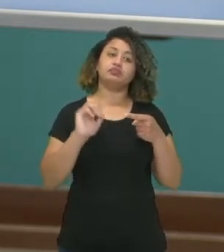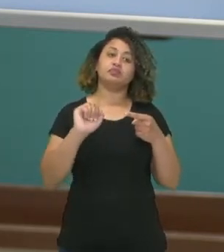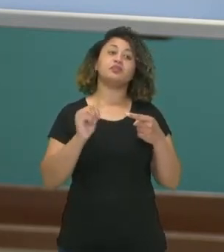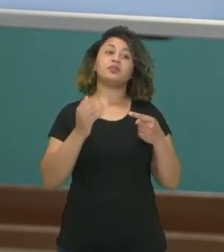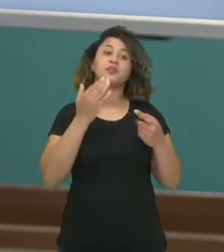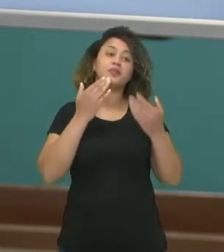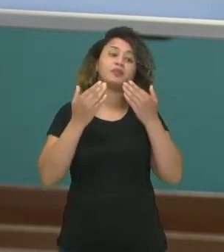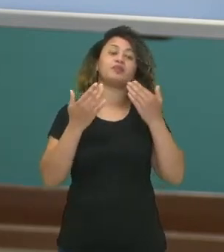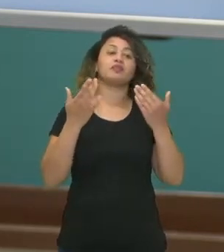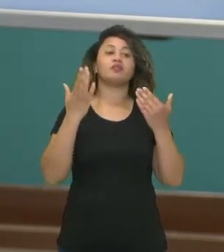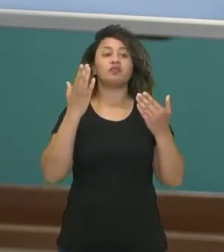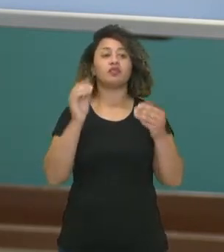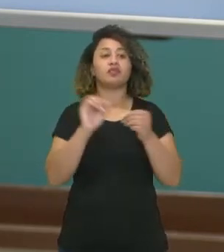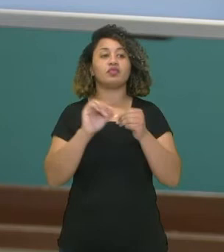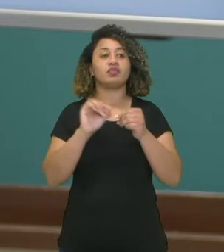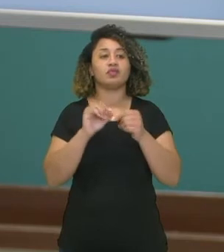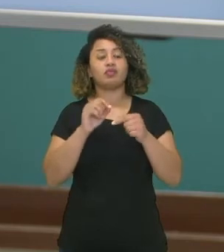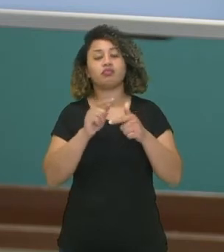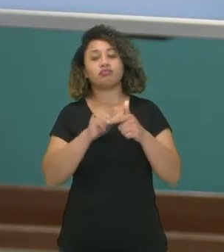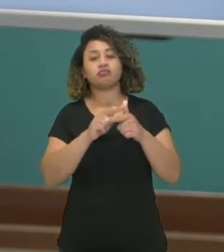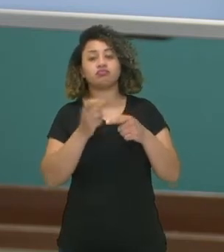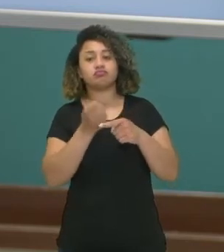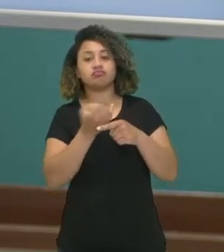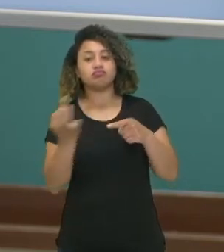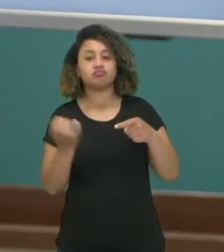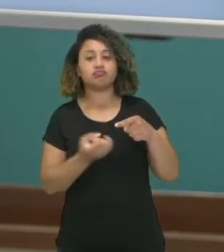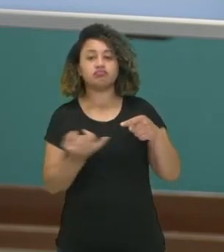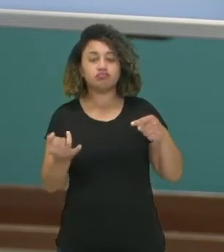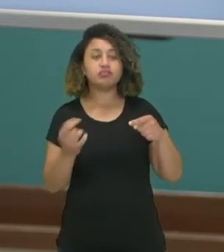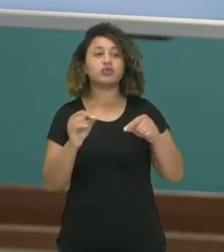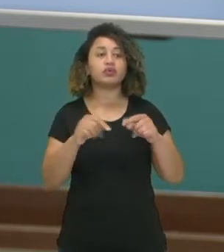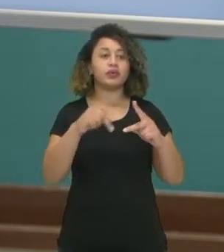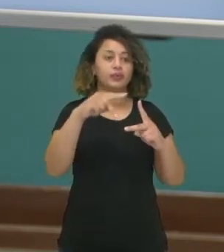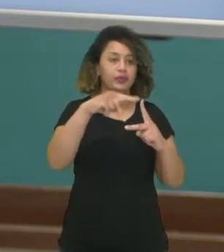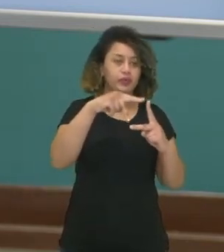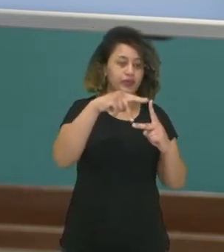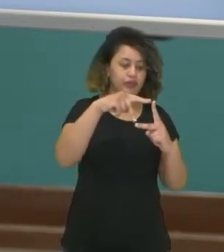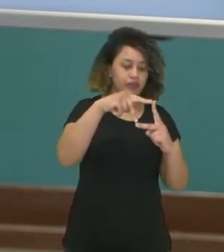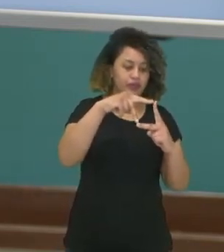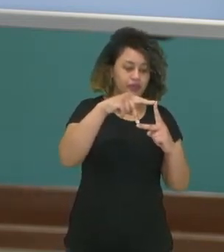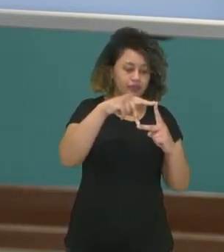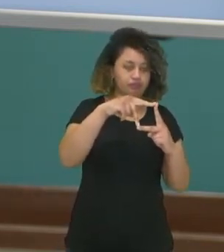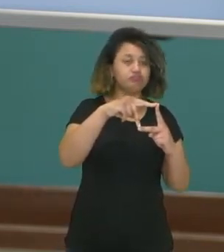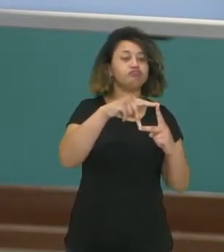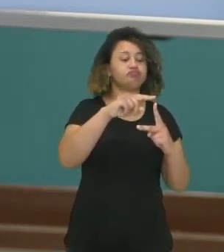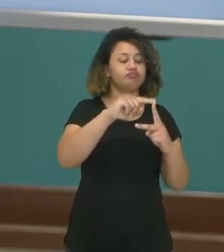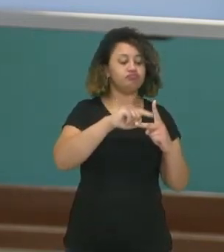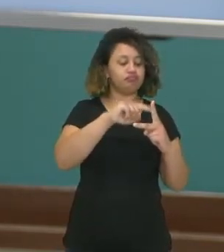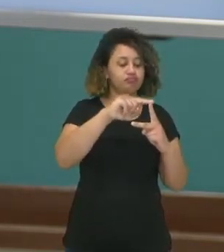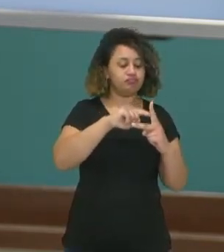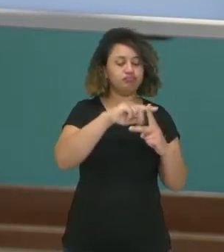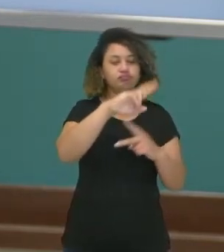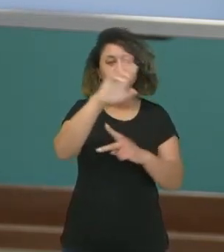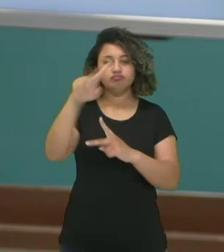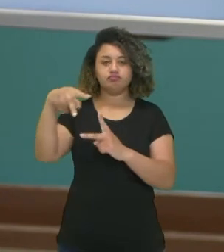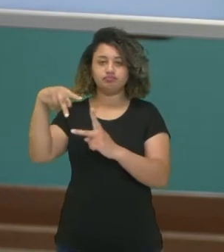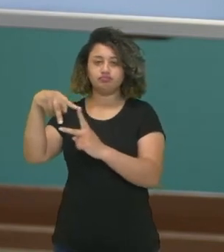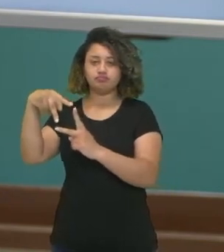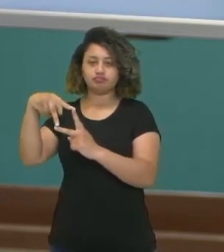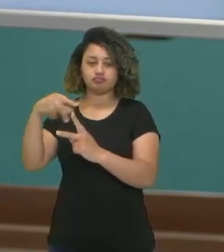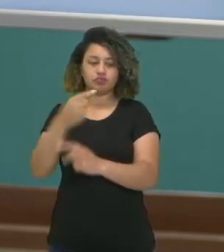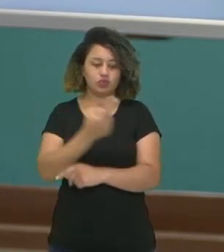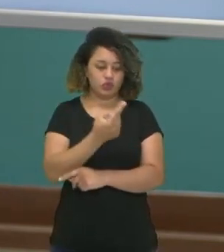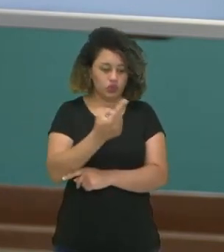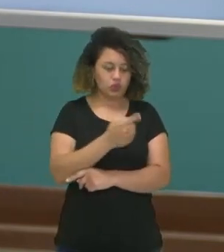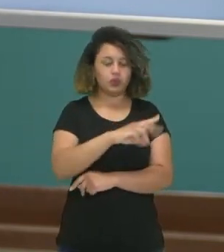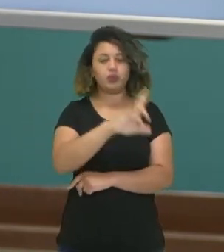você calcular a razão da medida do lado do quadrado na figura 1 pela medida do lado do quadrado